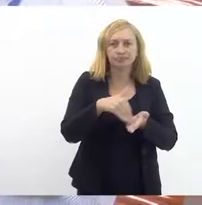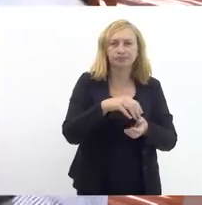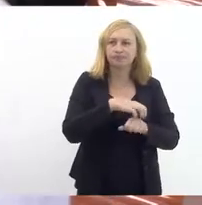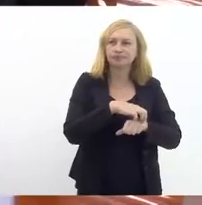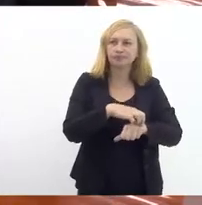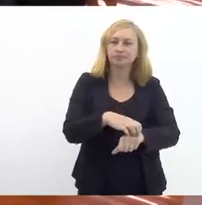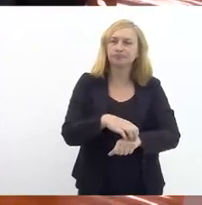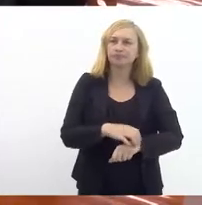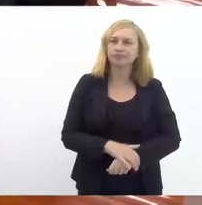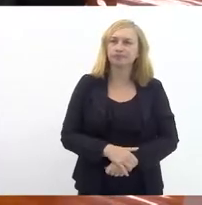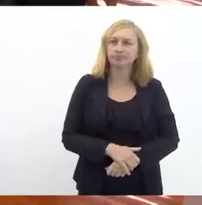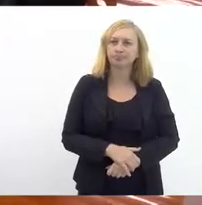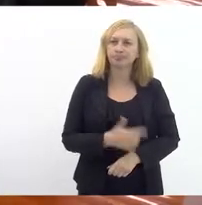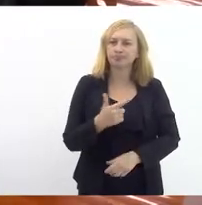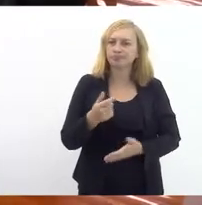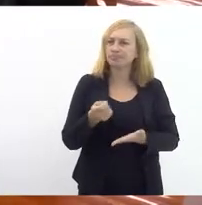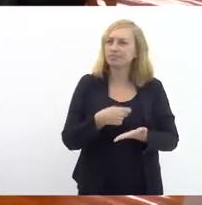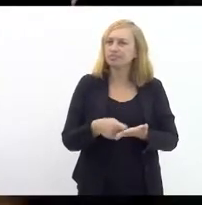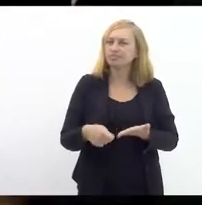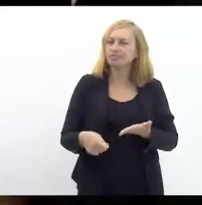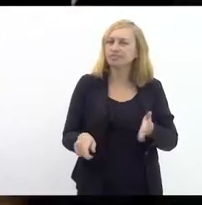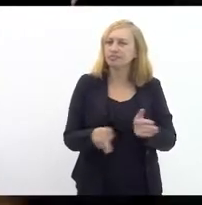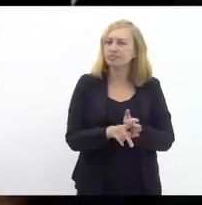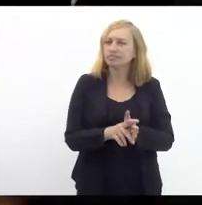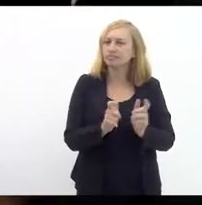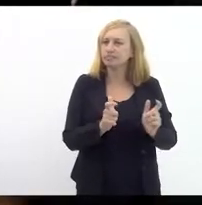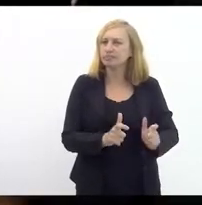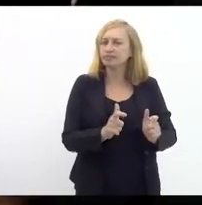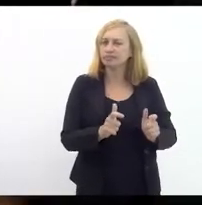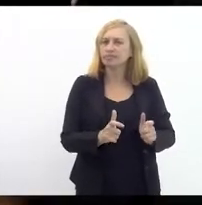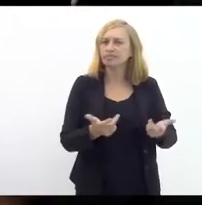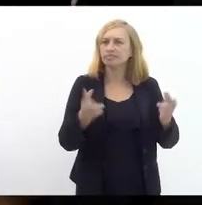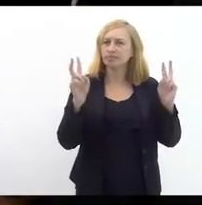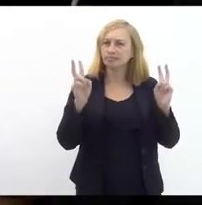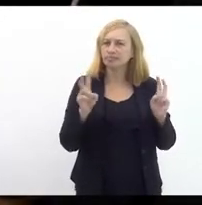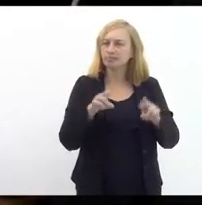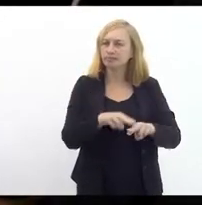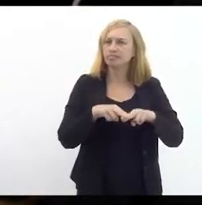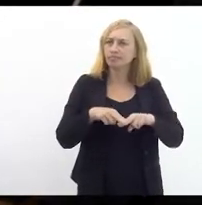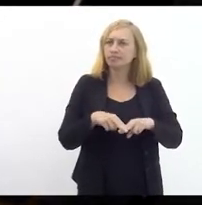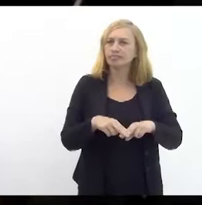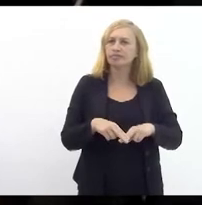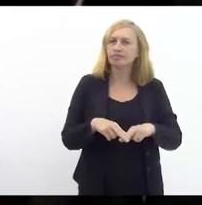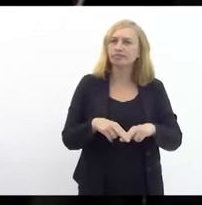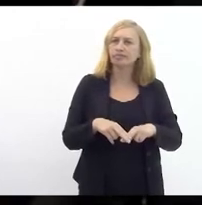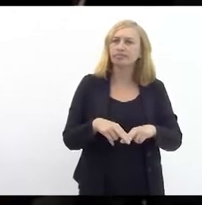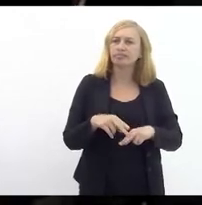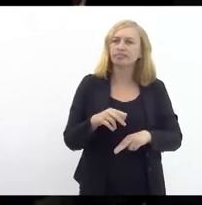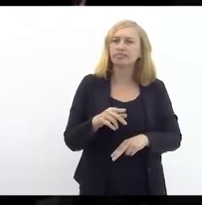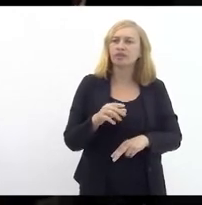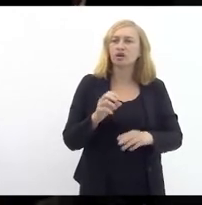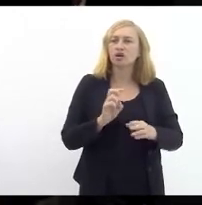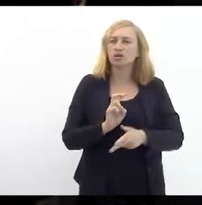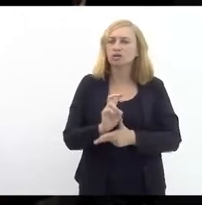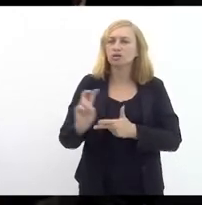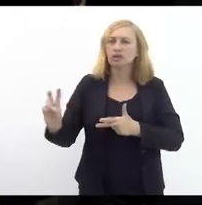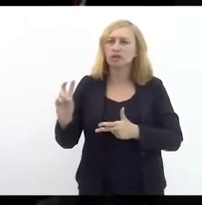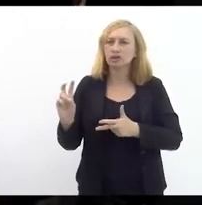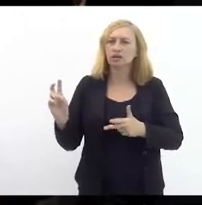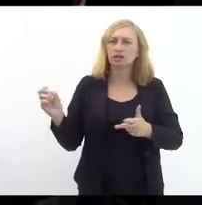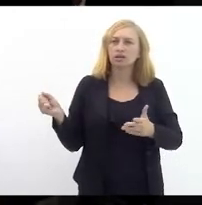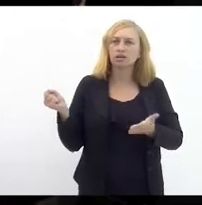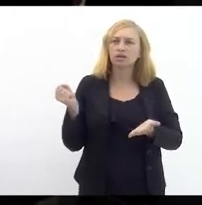Transporte não tenha assinado, não tenha feito parte, temos notícia, porque foi encaminhada, a Supervia celebrou um TAC com o Ministério Público